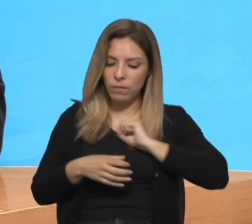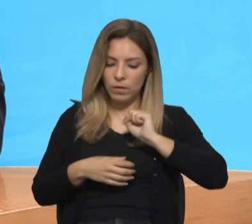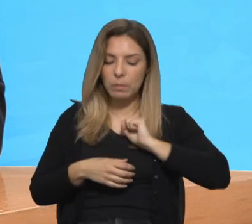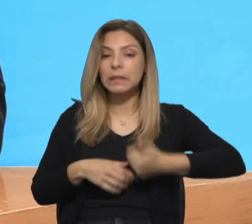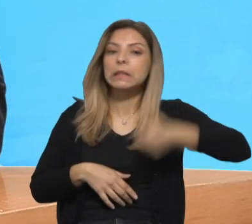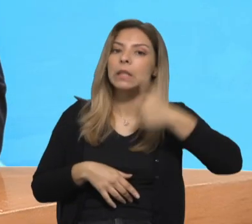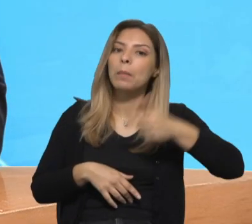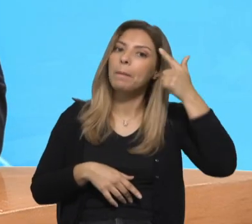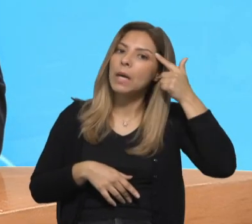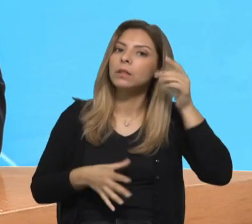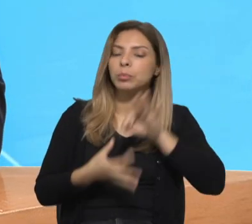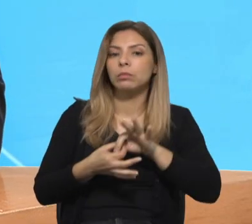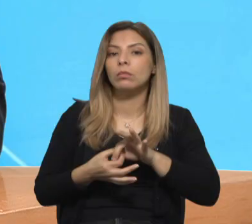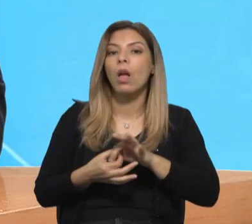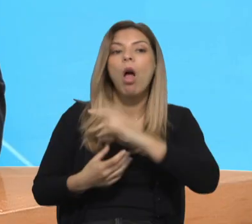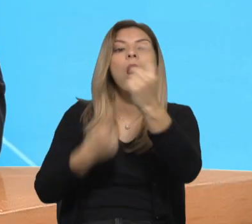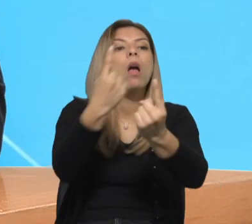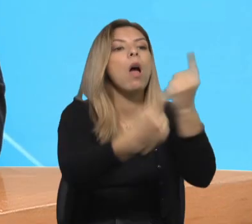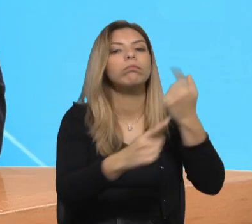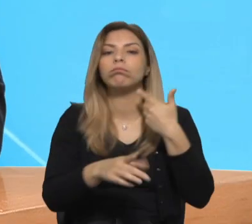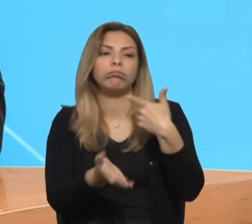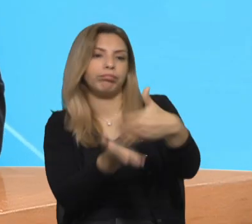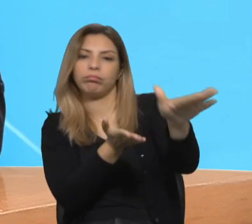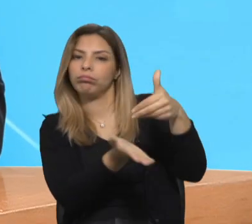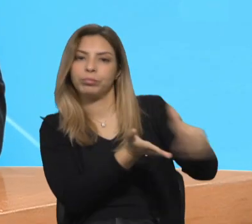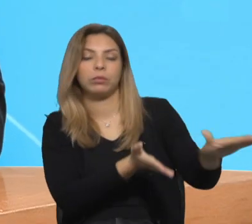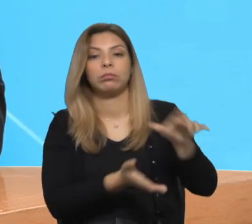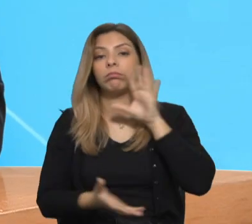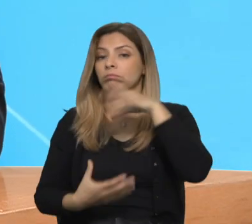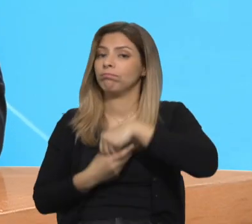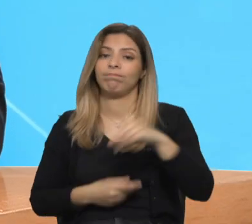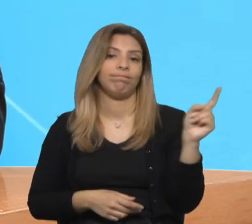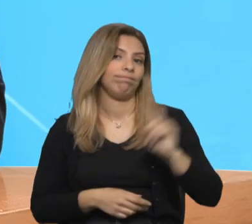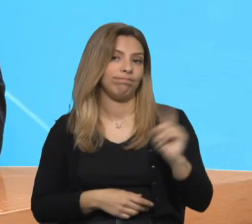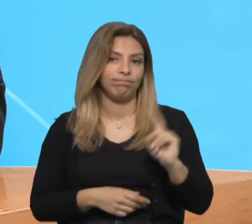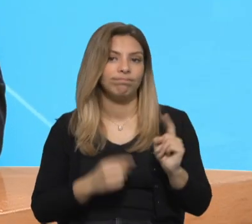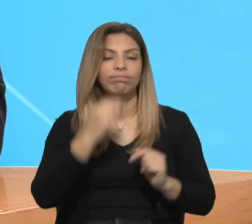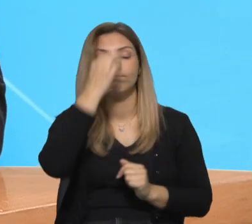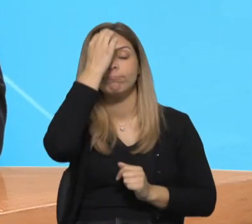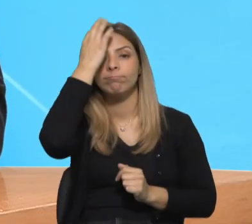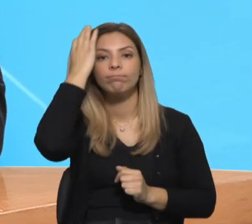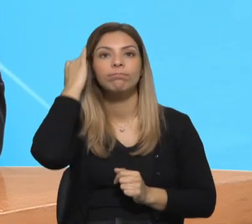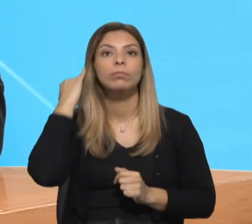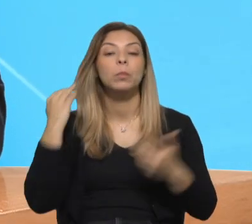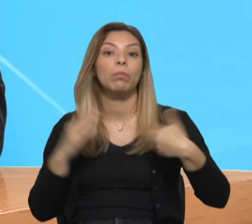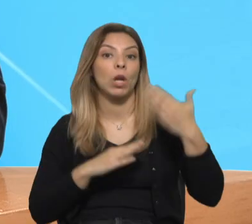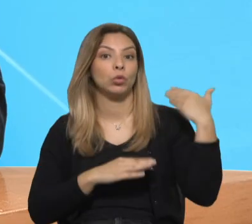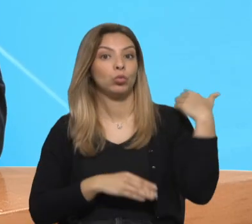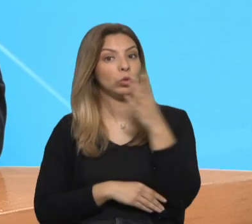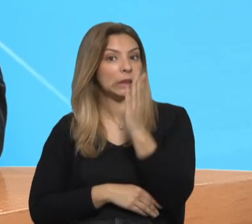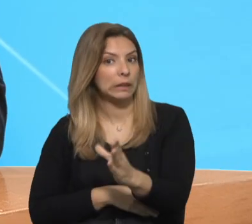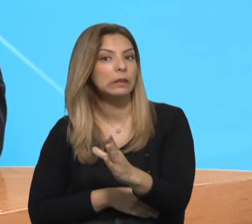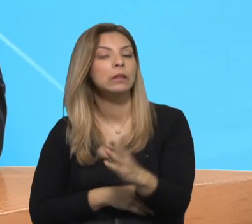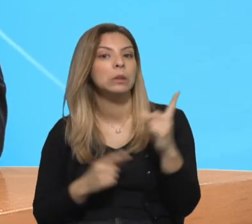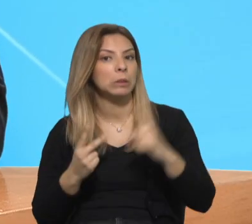tirar alguém para poder amealhar aquilo que não é deles. Aliás, eu costumo dizer algumas vezes